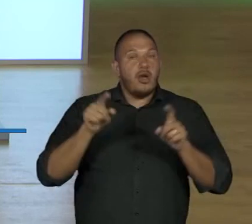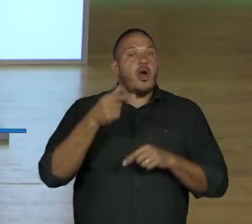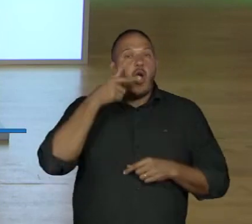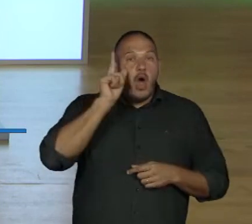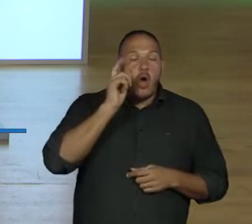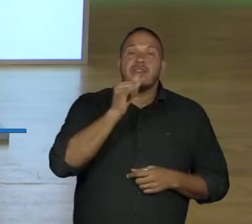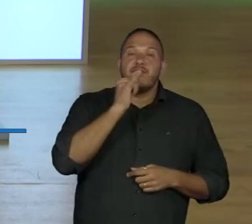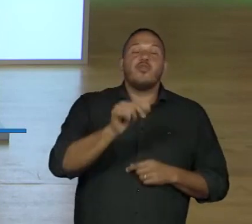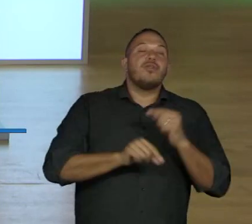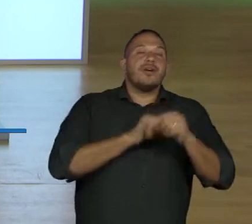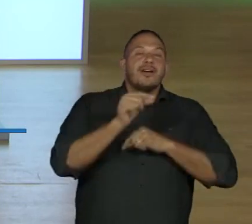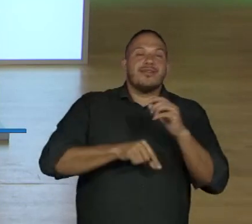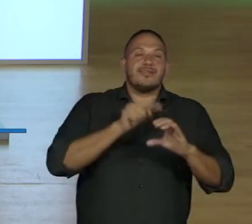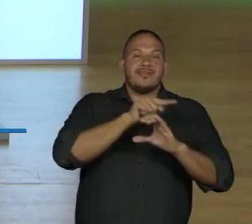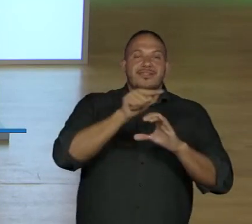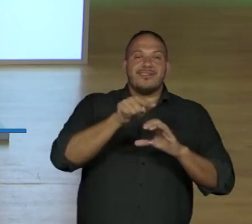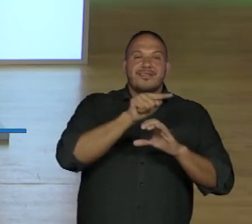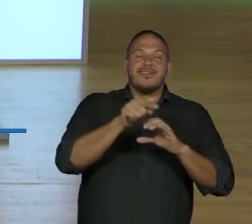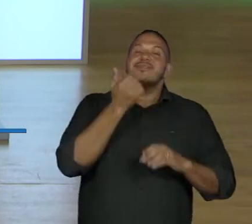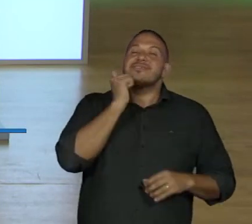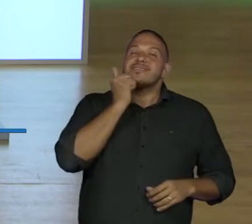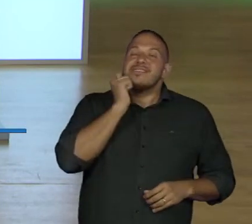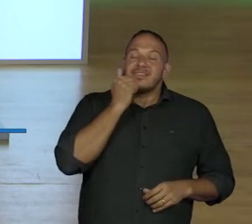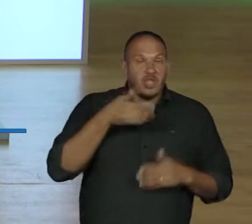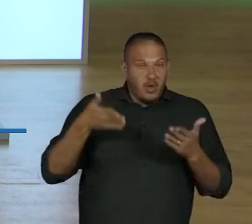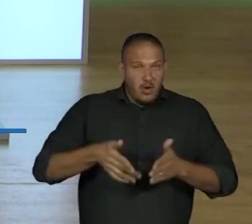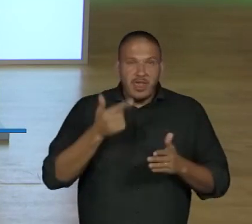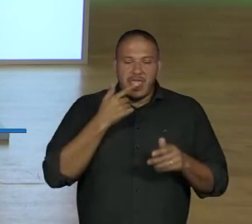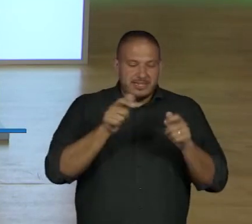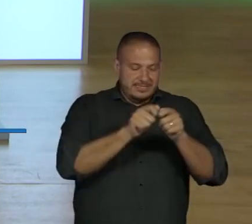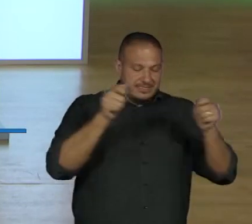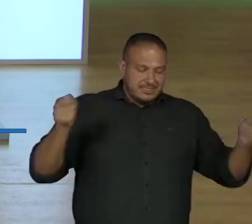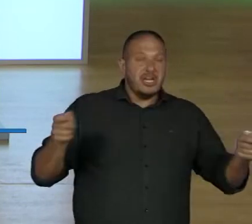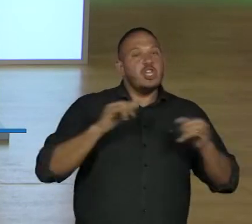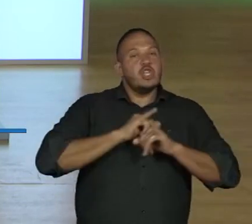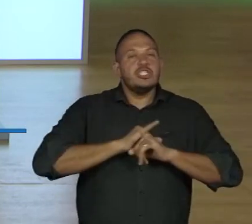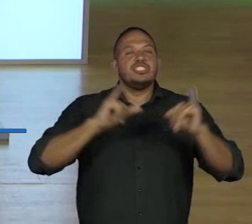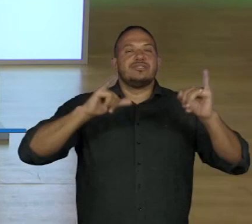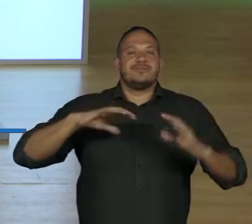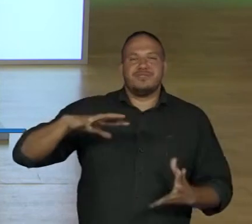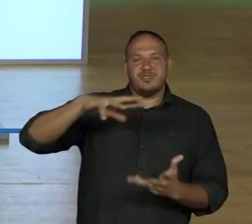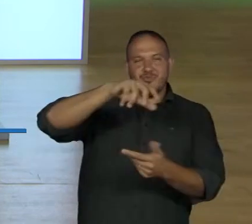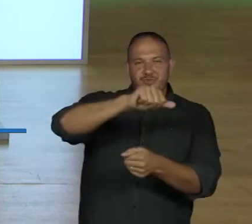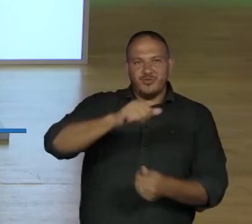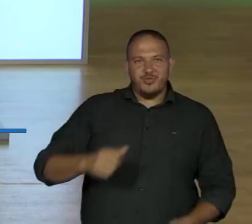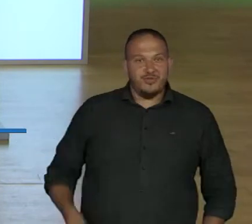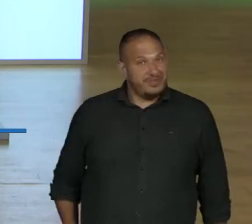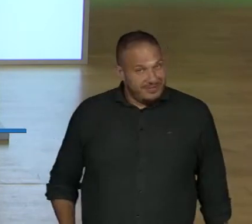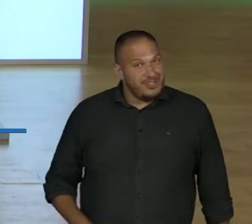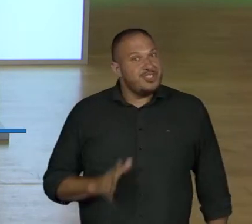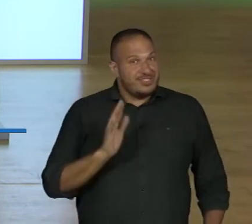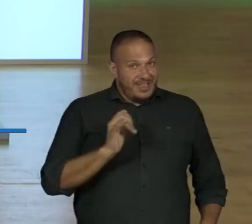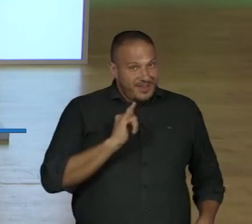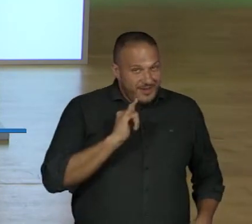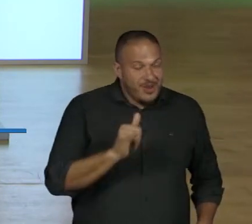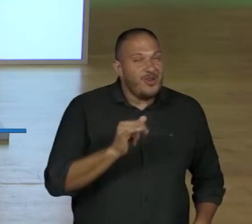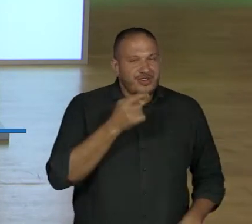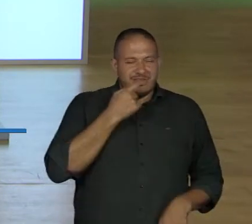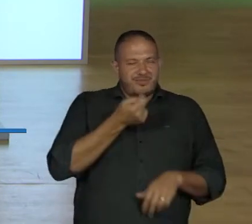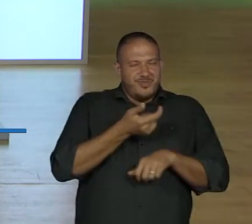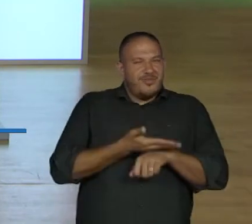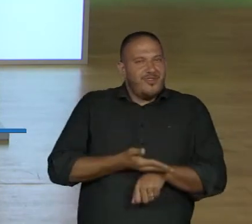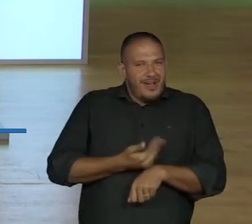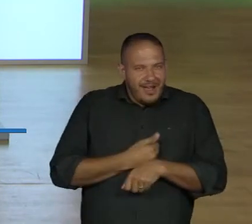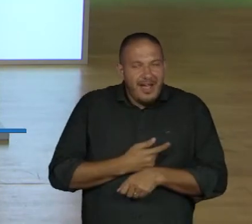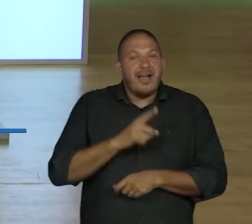de ciências, hoje eu trouxe do Caderno Mundo, da sessão que fala notícias do mundo. Então, como falamos, já adiantamos para vocês,